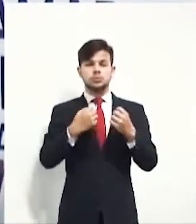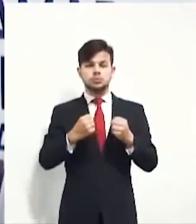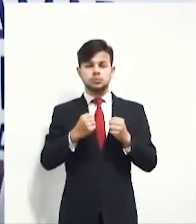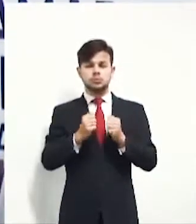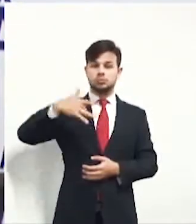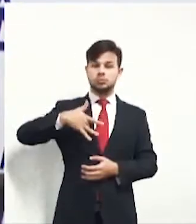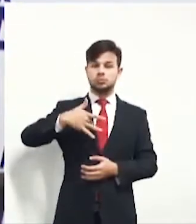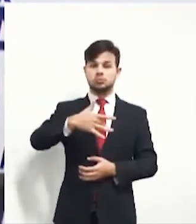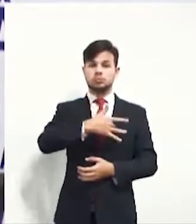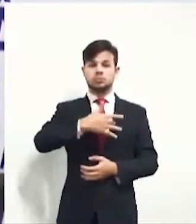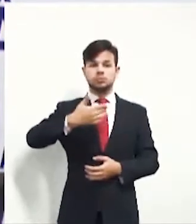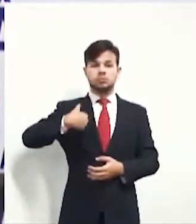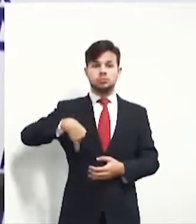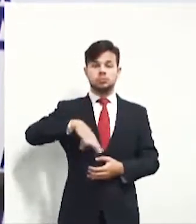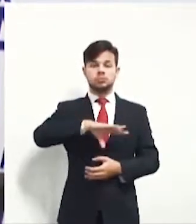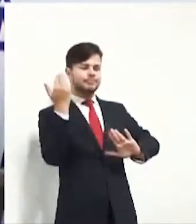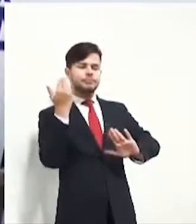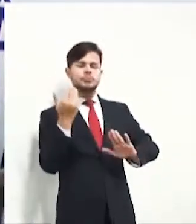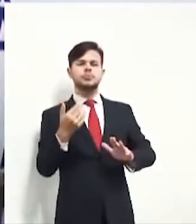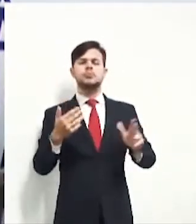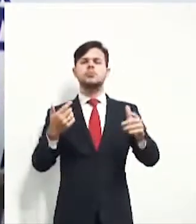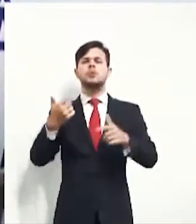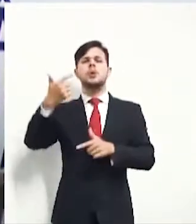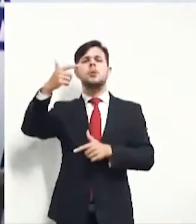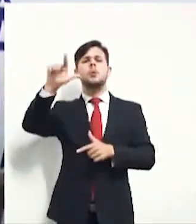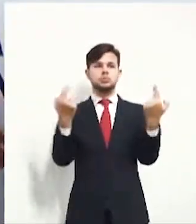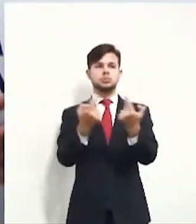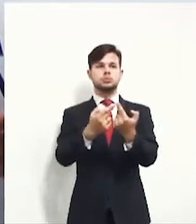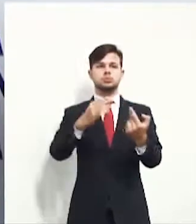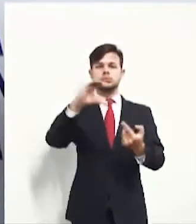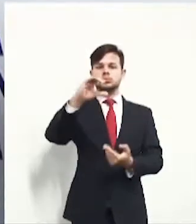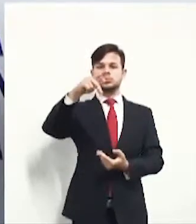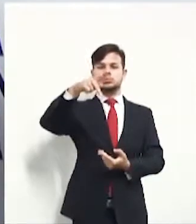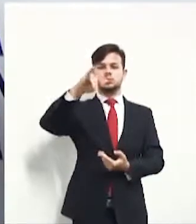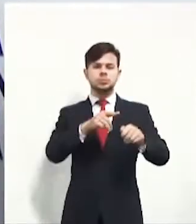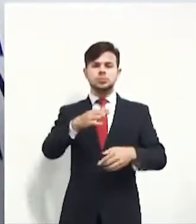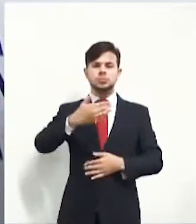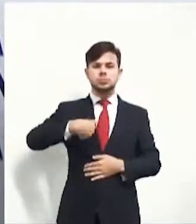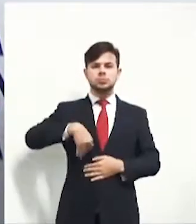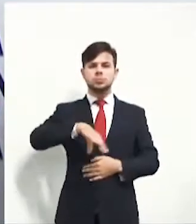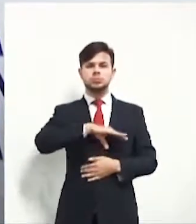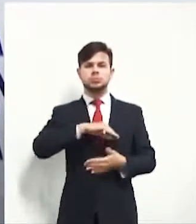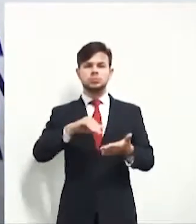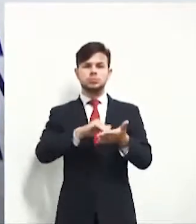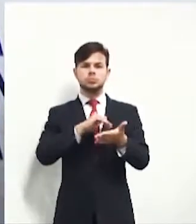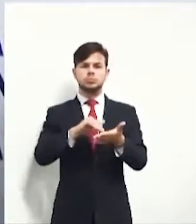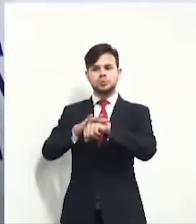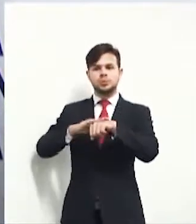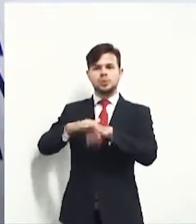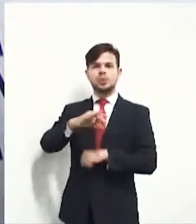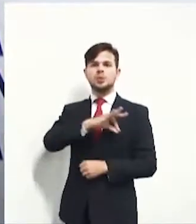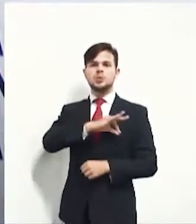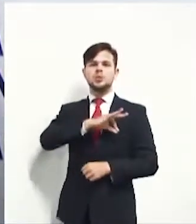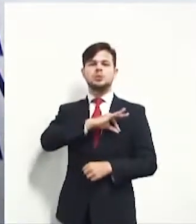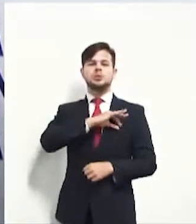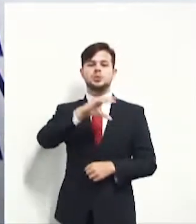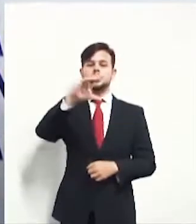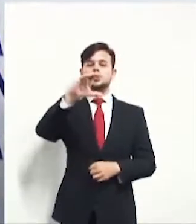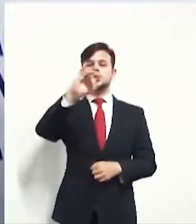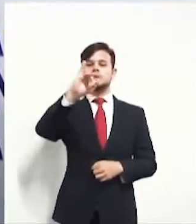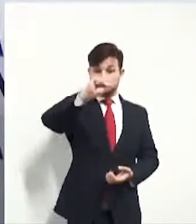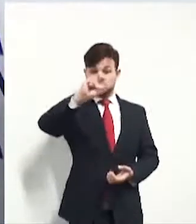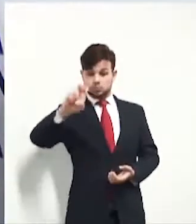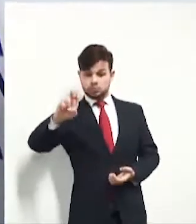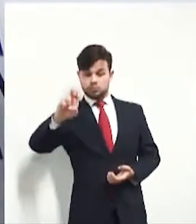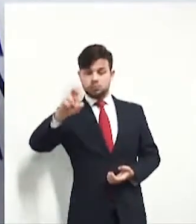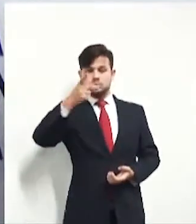Lélio Alvarenga, Eliner Rosa, Pedro Mariano, João Feitosa, João da Luz, pastor Elias